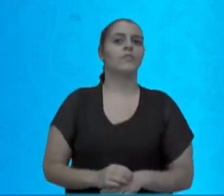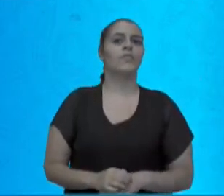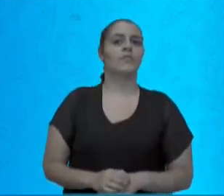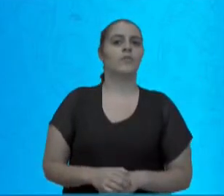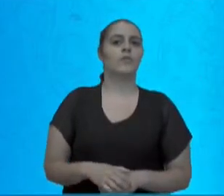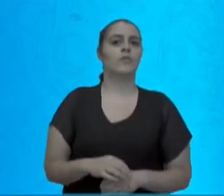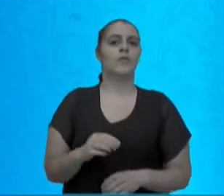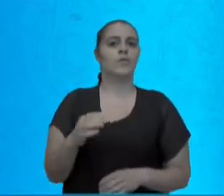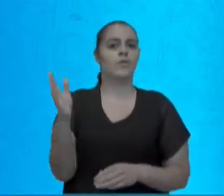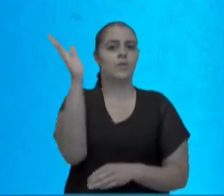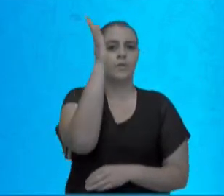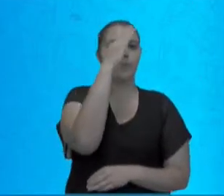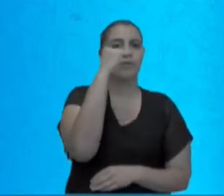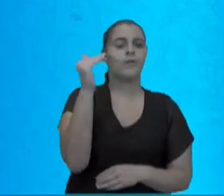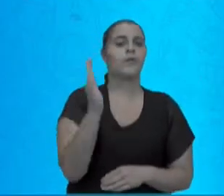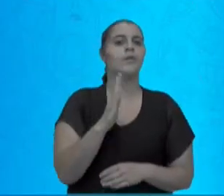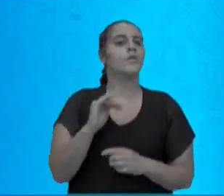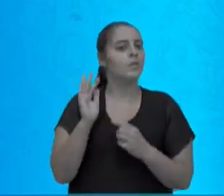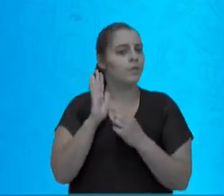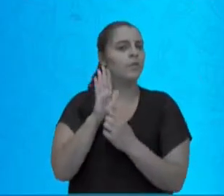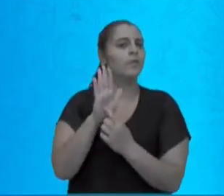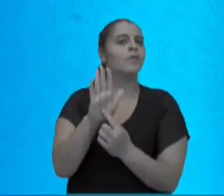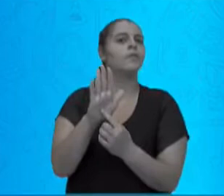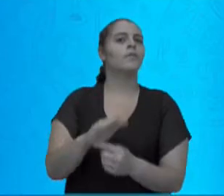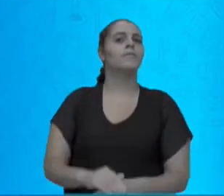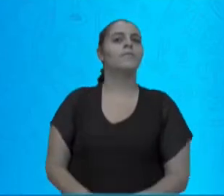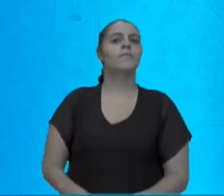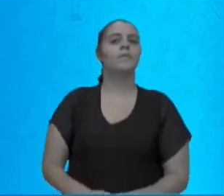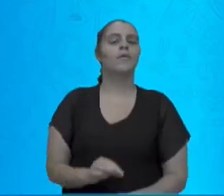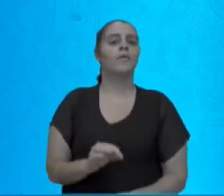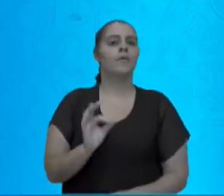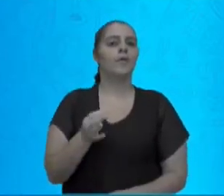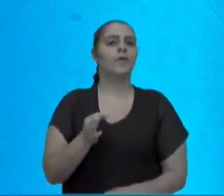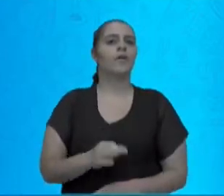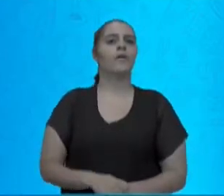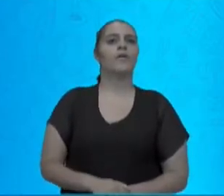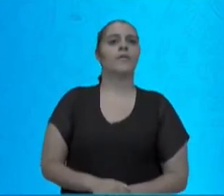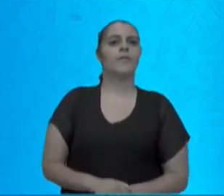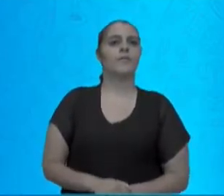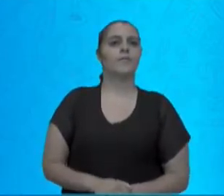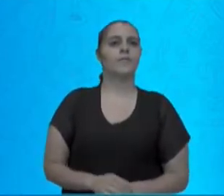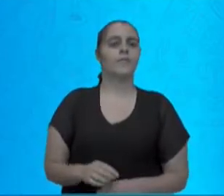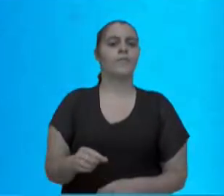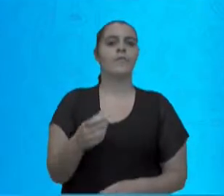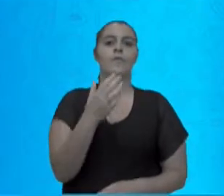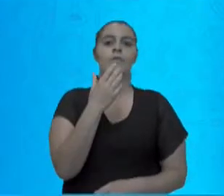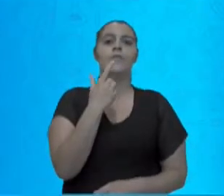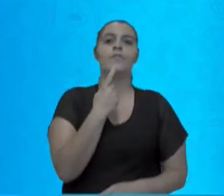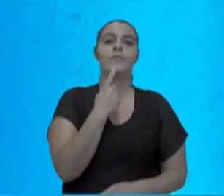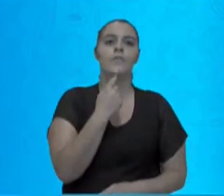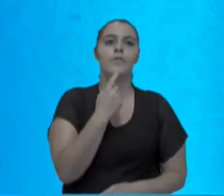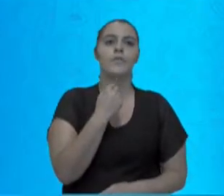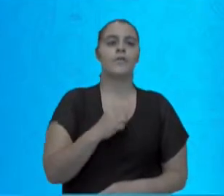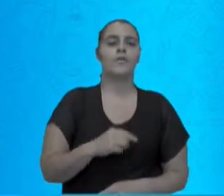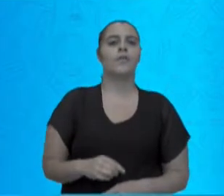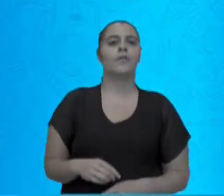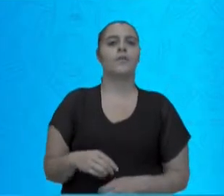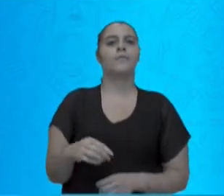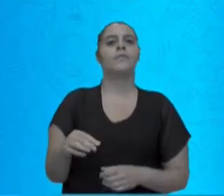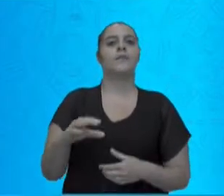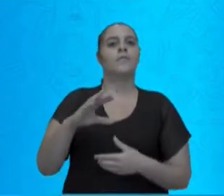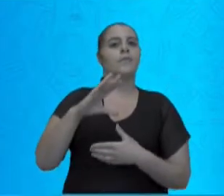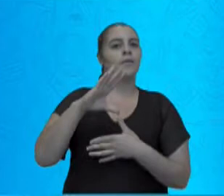Inclusive, o Brasil tem a sua representação lá. Ok? Então, de vermelho, nós temos a